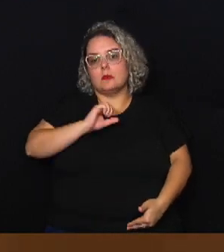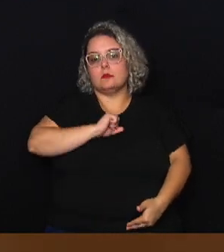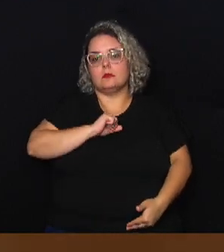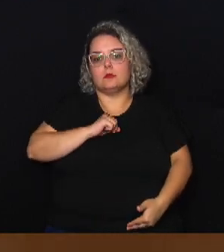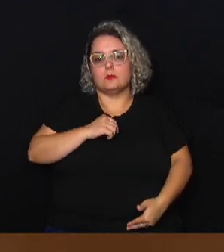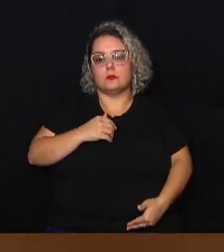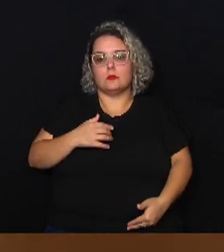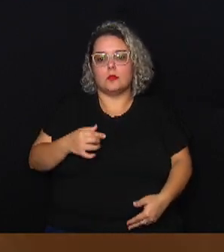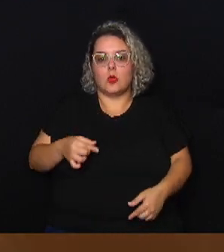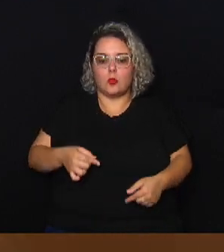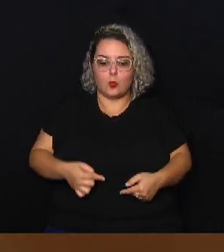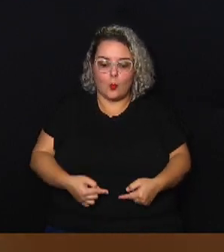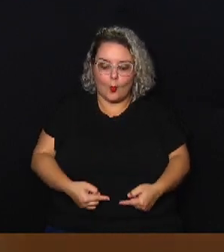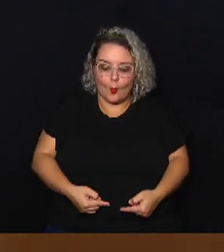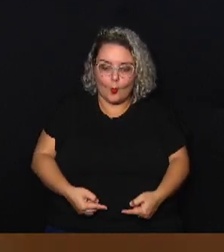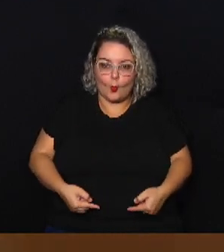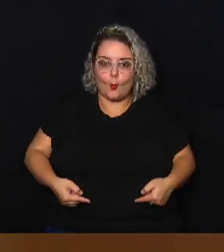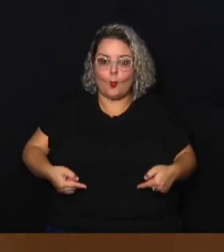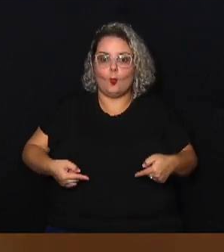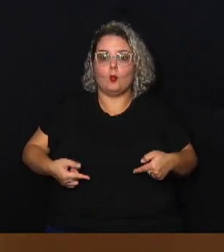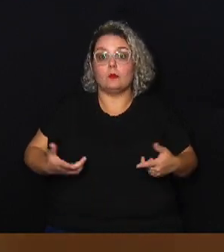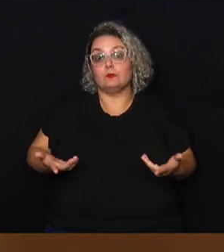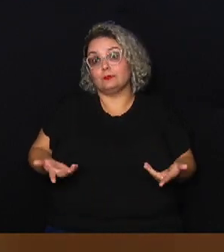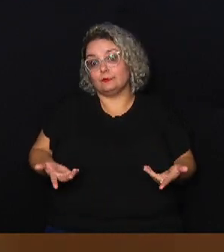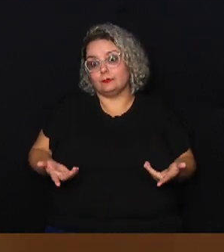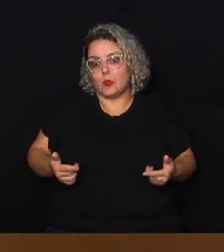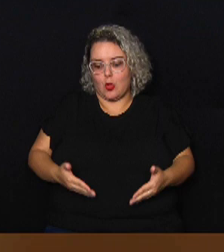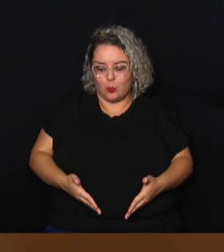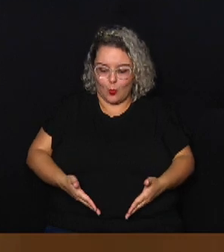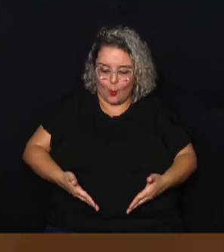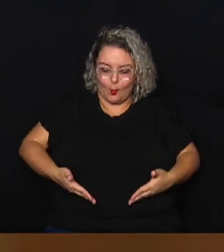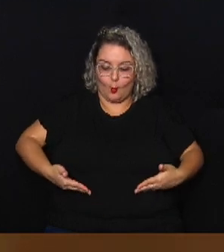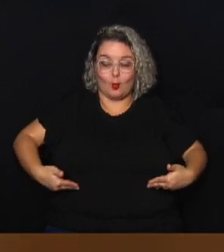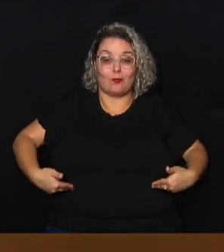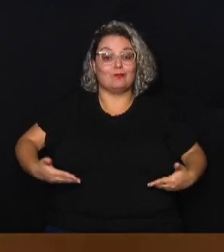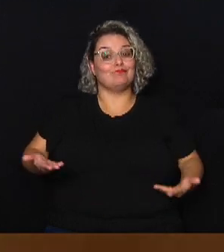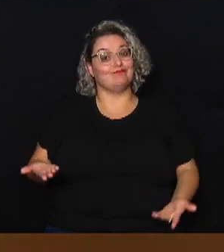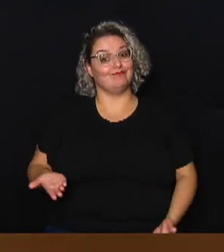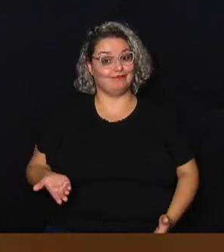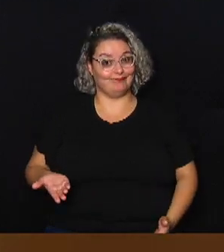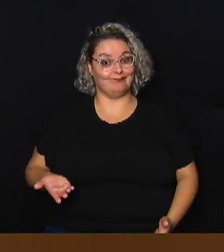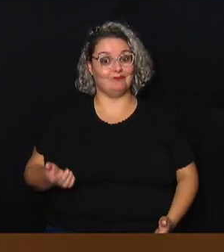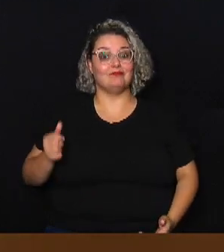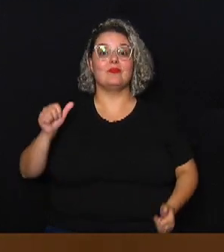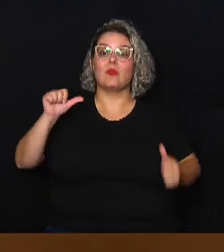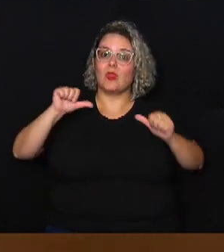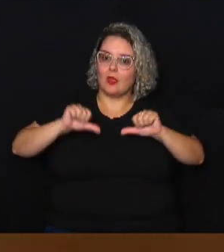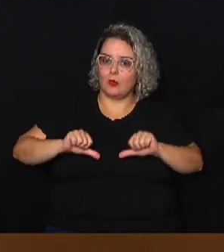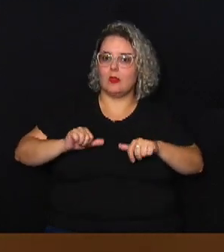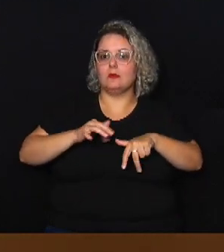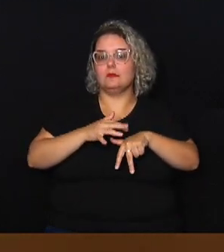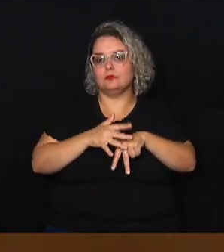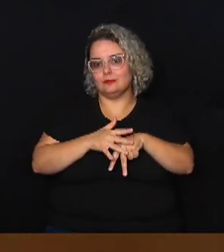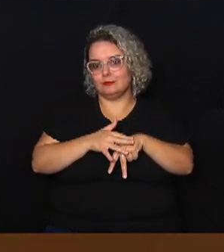usar um biquíni mais arqueado. E isso é muito ruim para a paciente, porque ela não consegue usar a vestimenta que